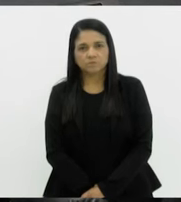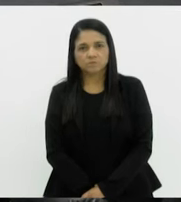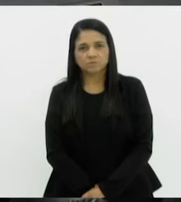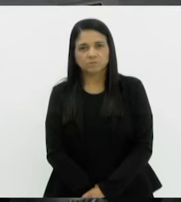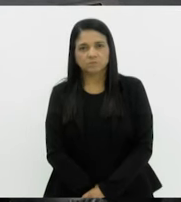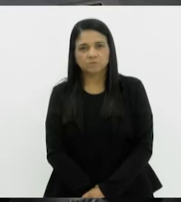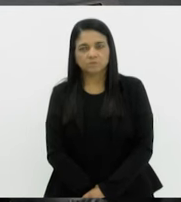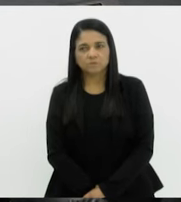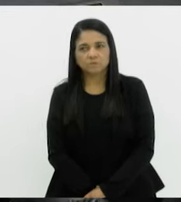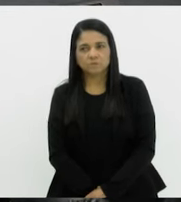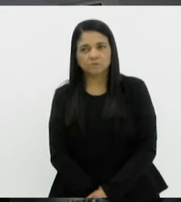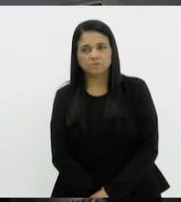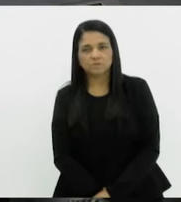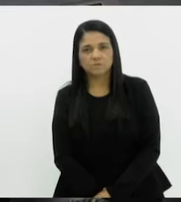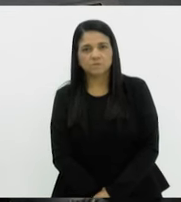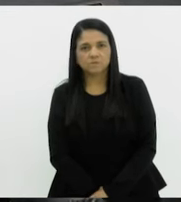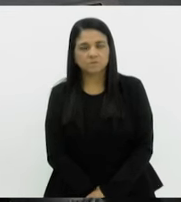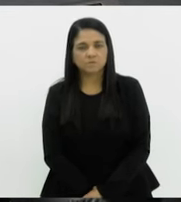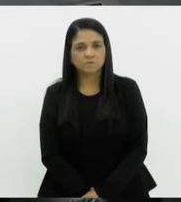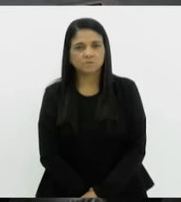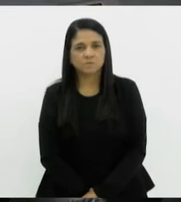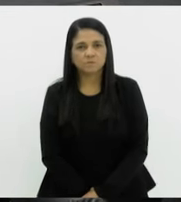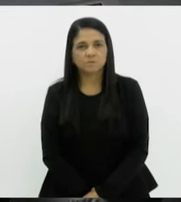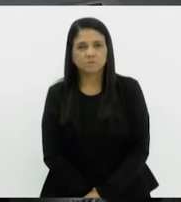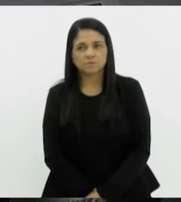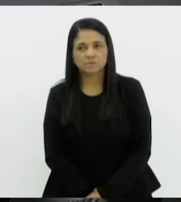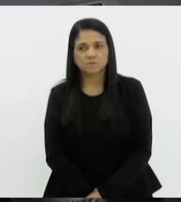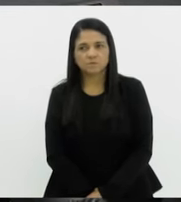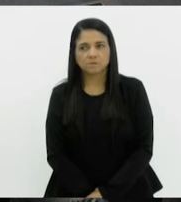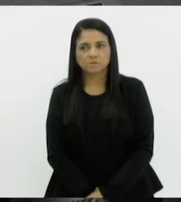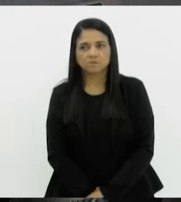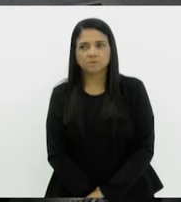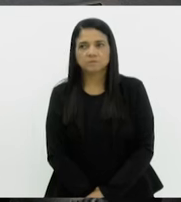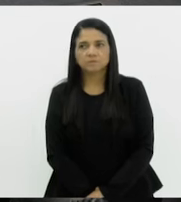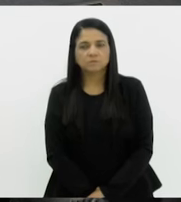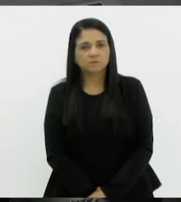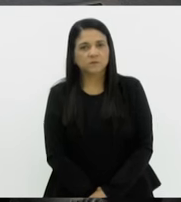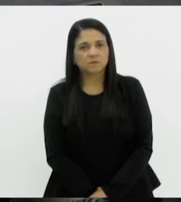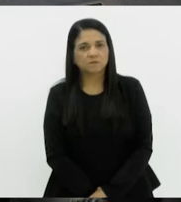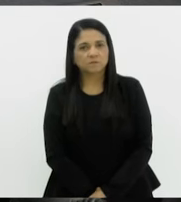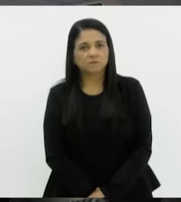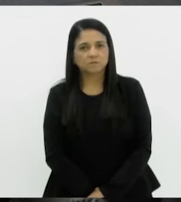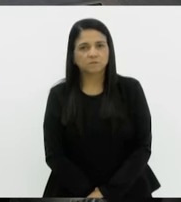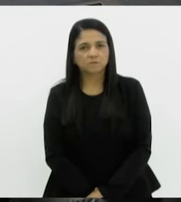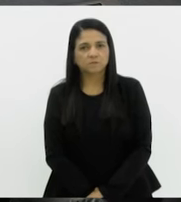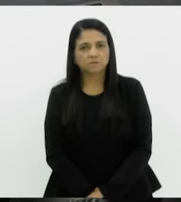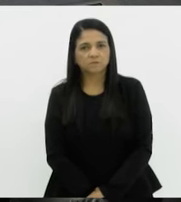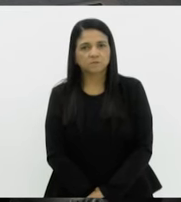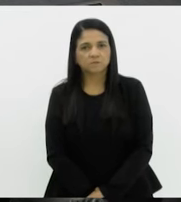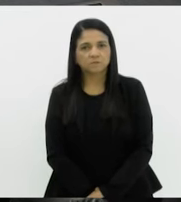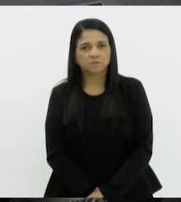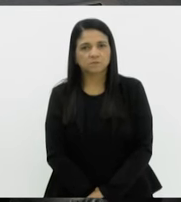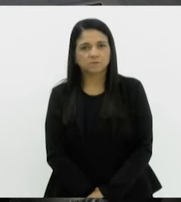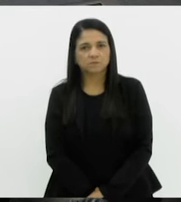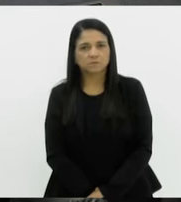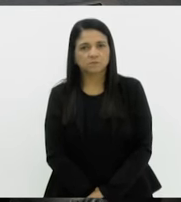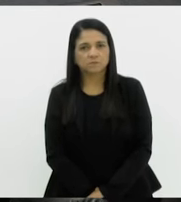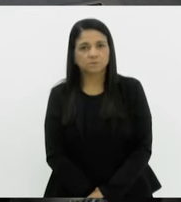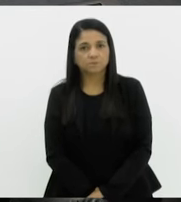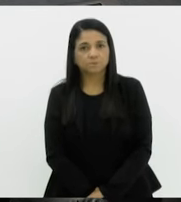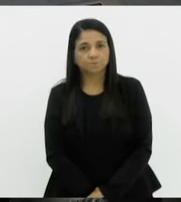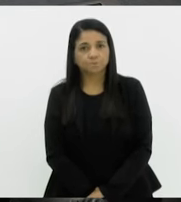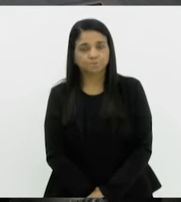mas, repito, as pensionistas gostariam muito mais de ver Vossa Excelência defender a vida dos